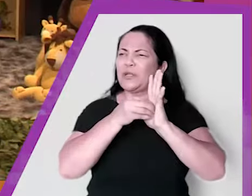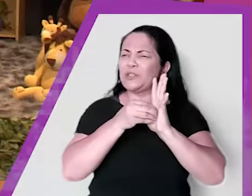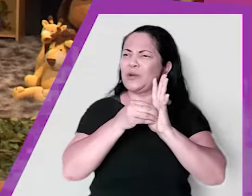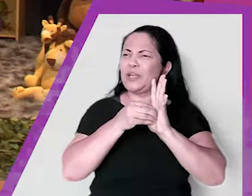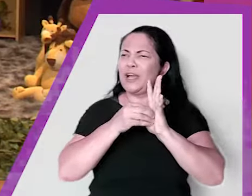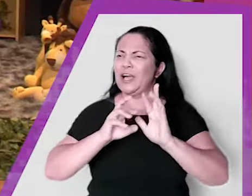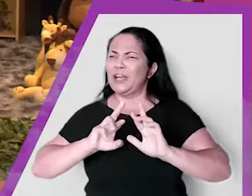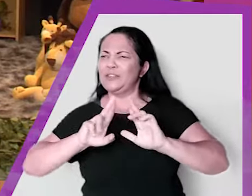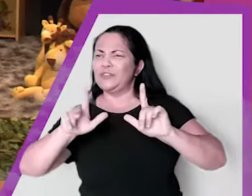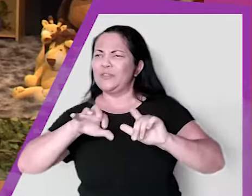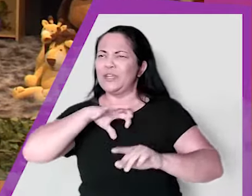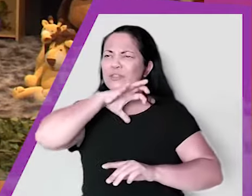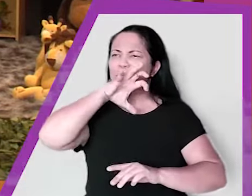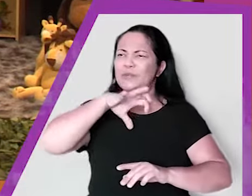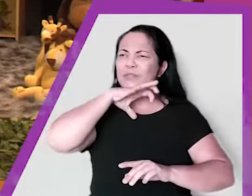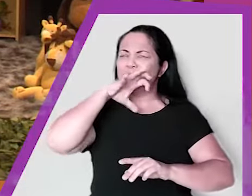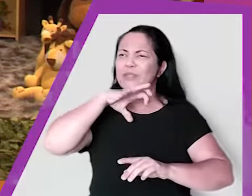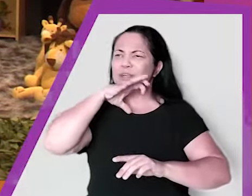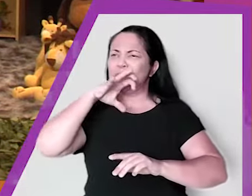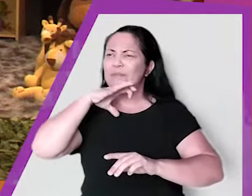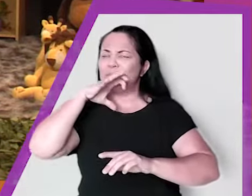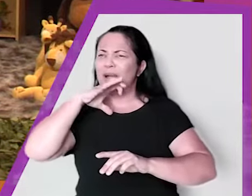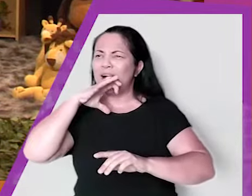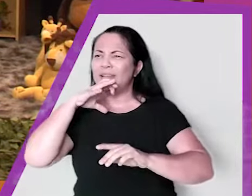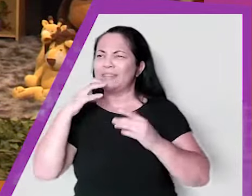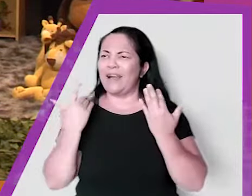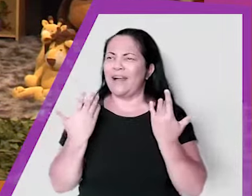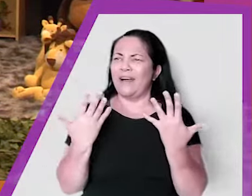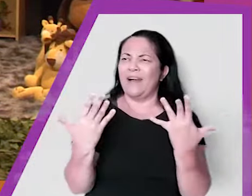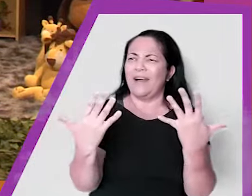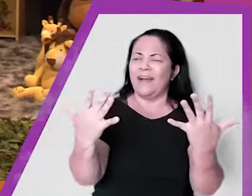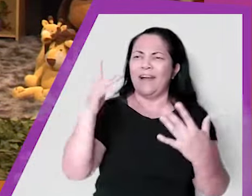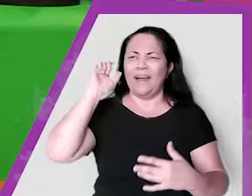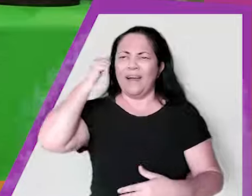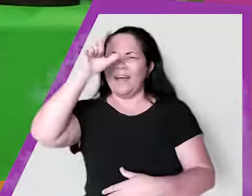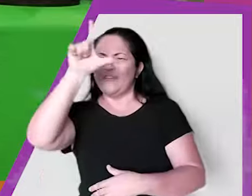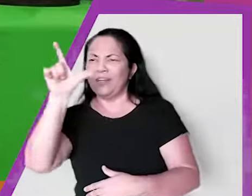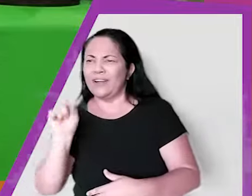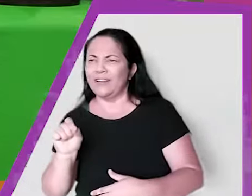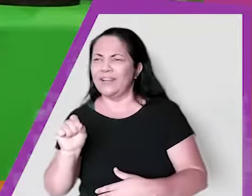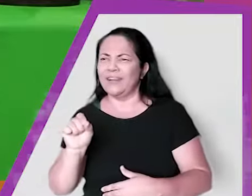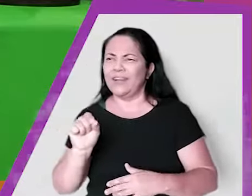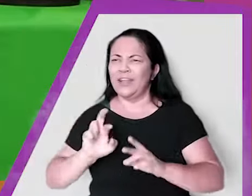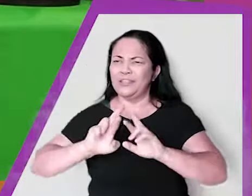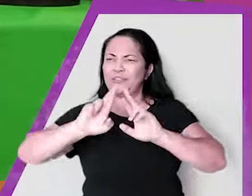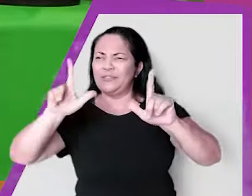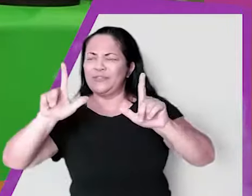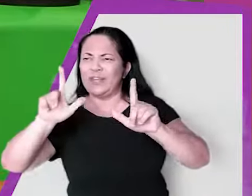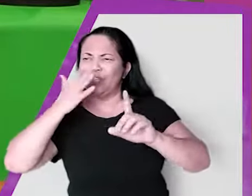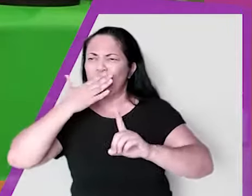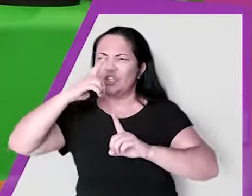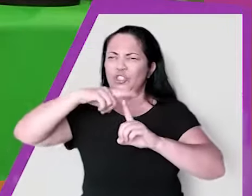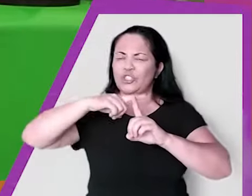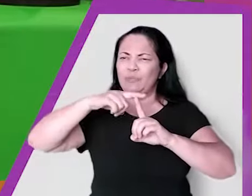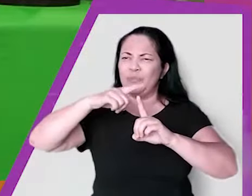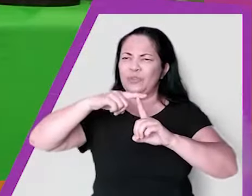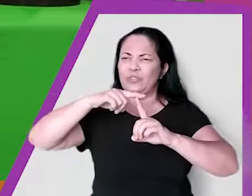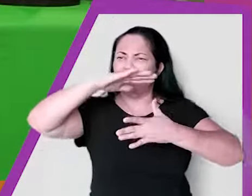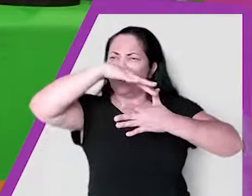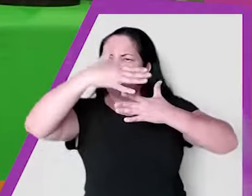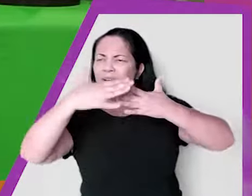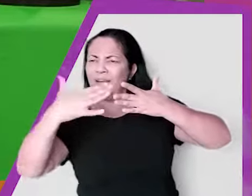tinha a exuberância da Amazônia, nem os incríveis animais da savana africana. Tampouco a força da Mata